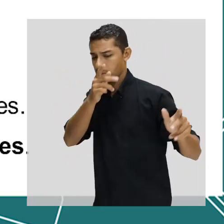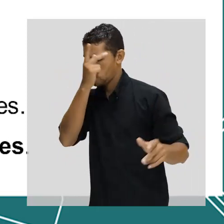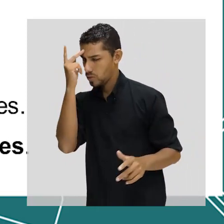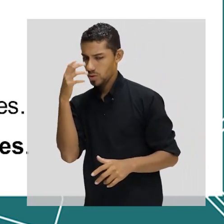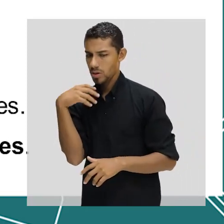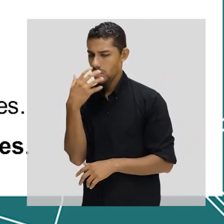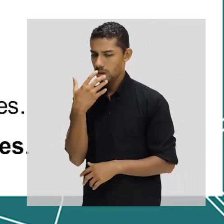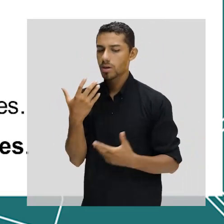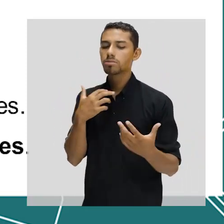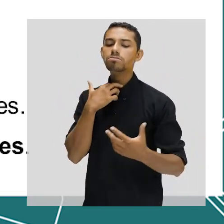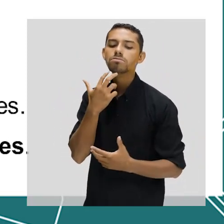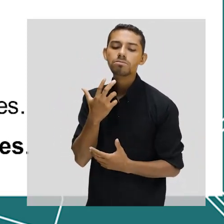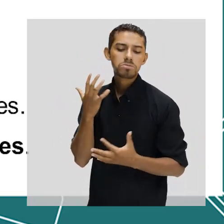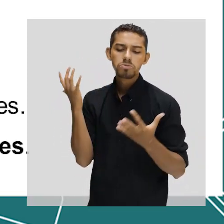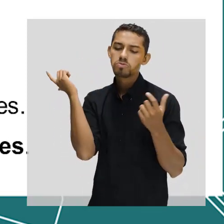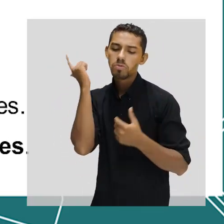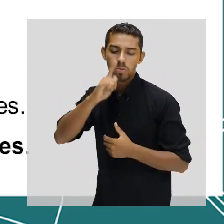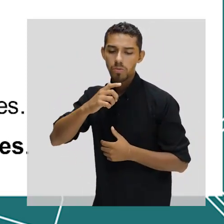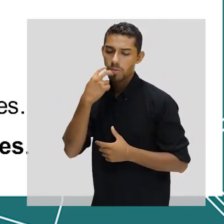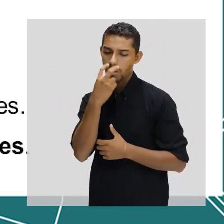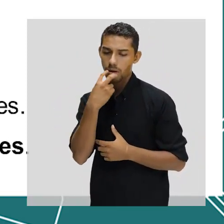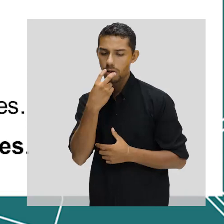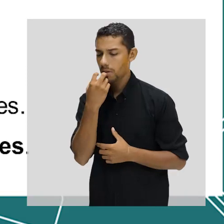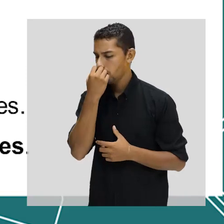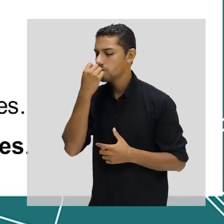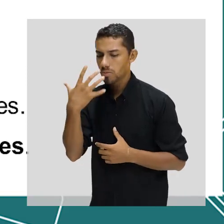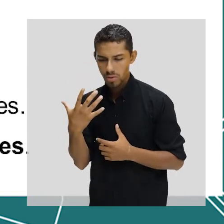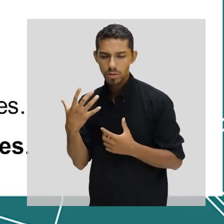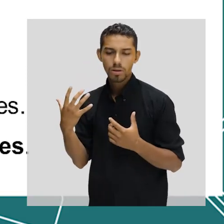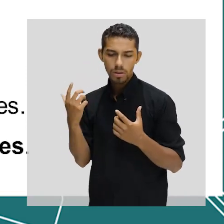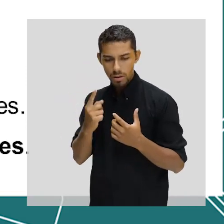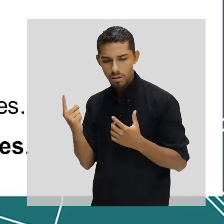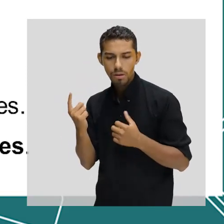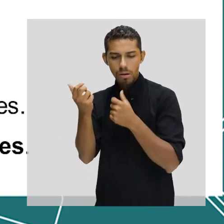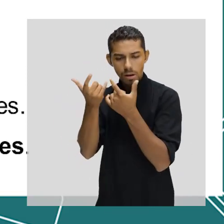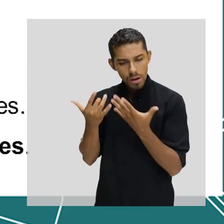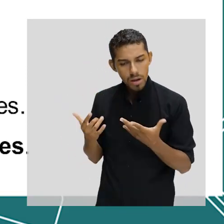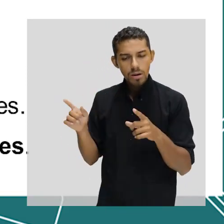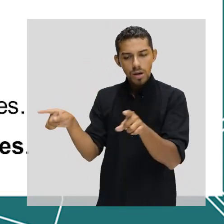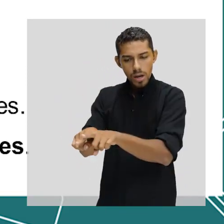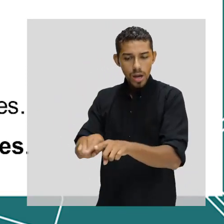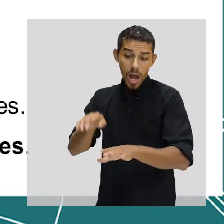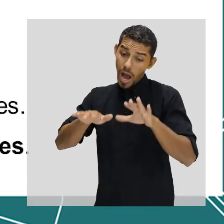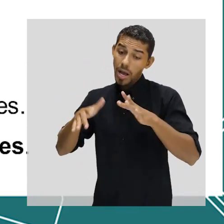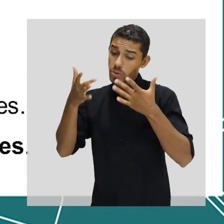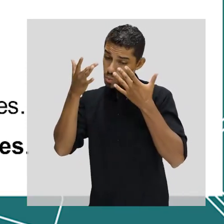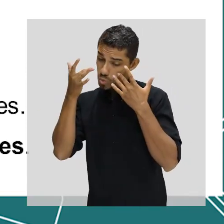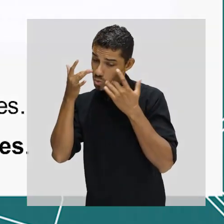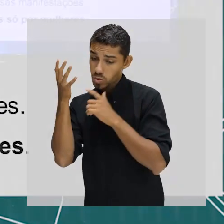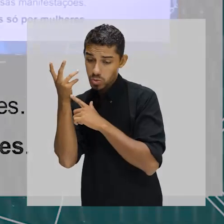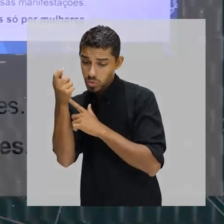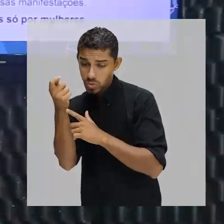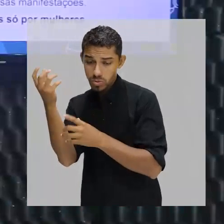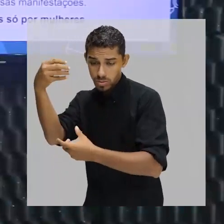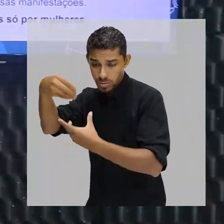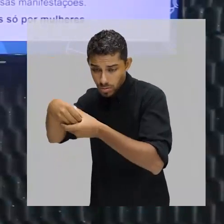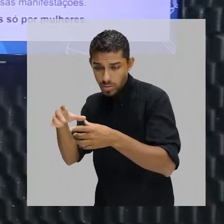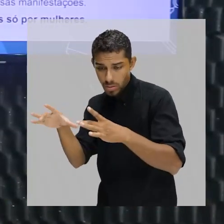vozes são maravilhosas. Números musicais instrumentais, coreografias, que às vezes podem ter peças teatrais inclusas, às vezes podem